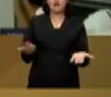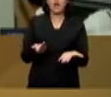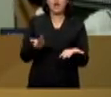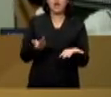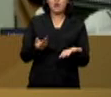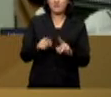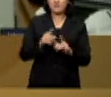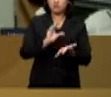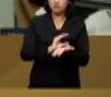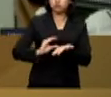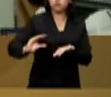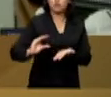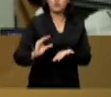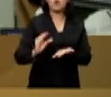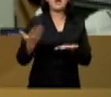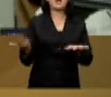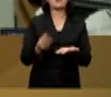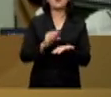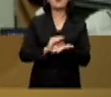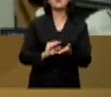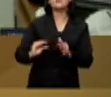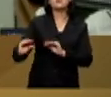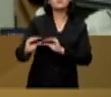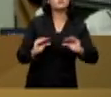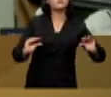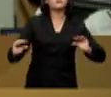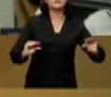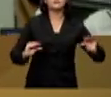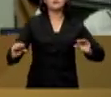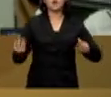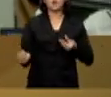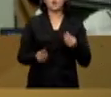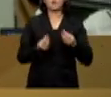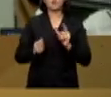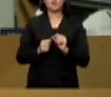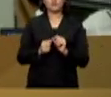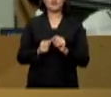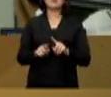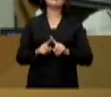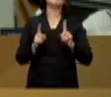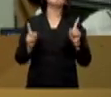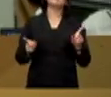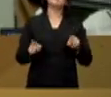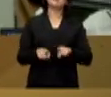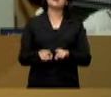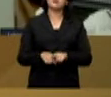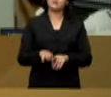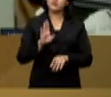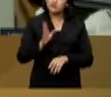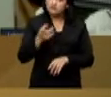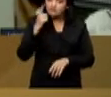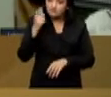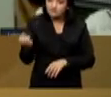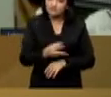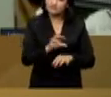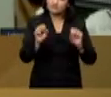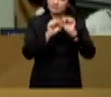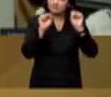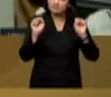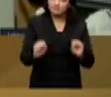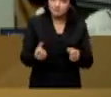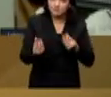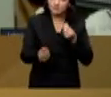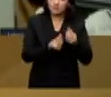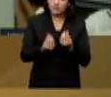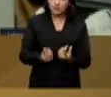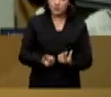repartição da receita oriunda de uma incidência que já existia. E nisso, inclusive, observa-se nessa nova sistemática de distribuição